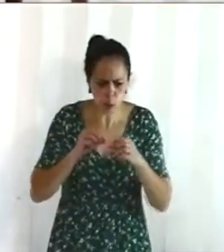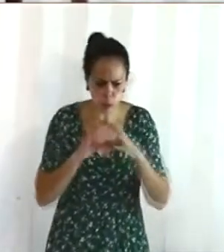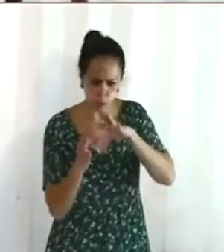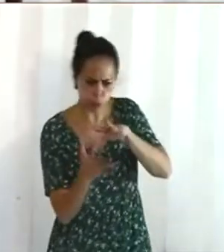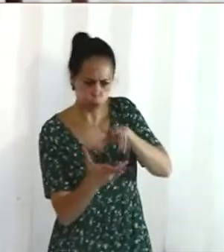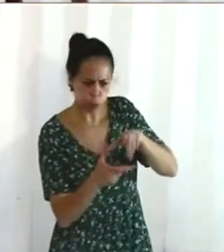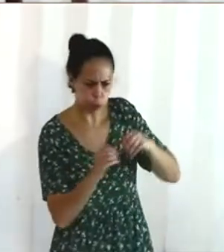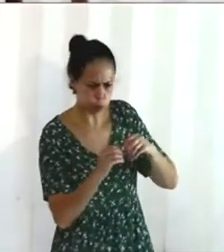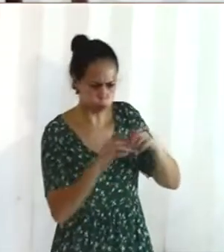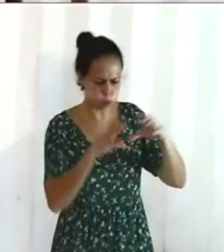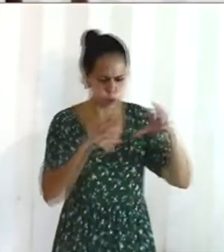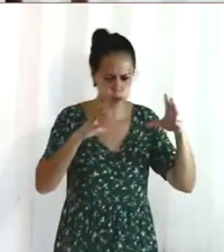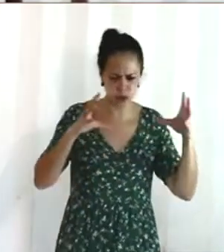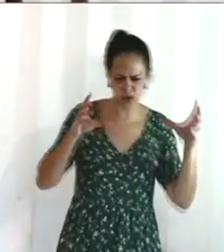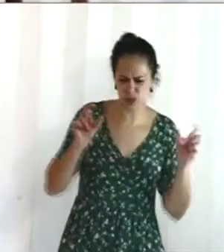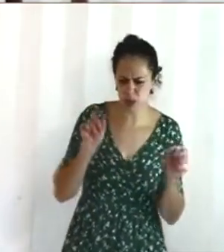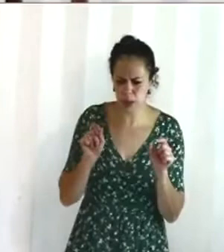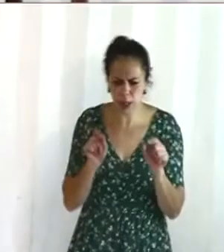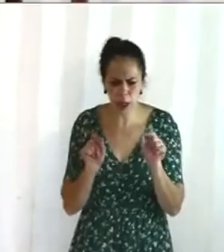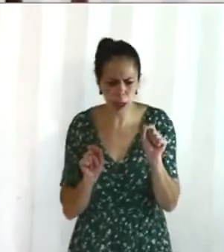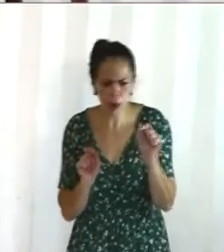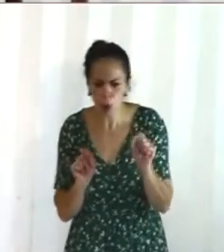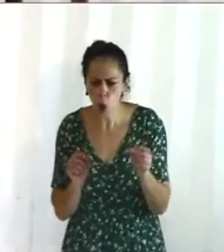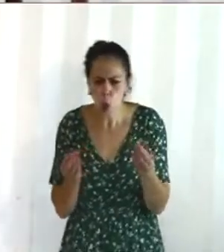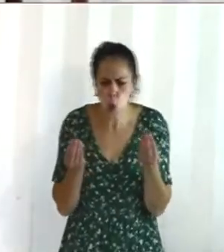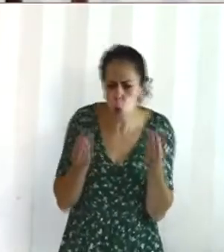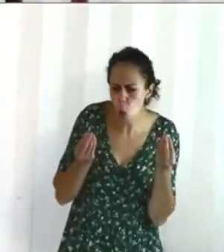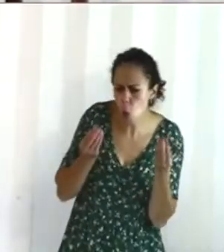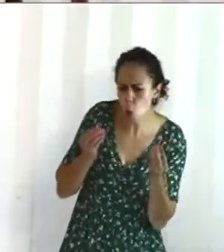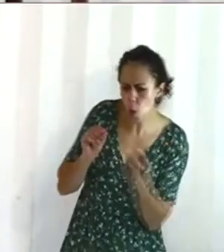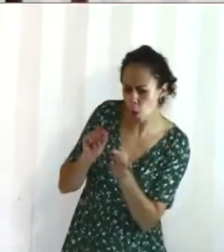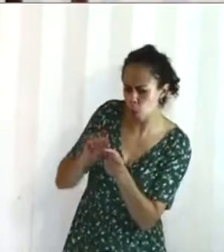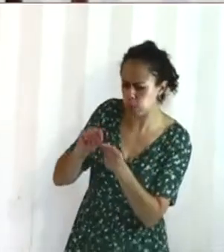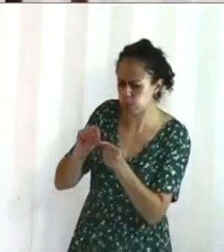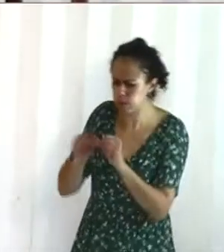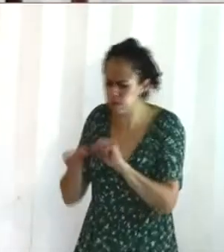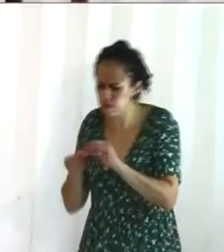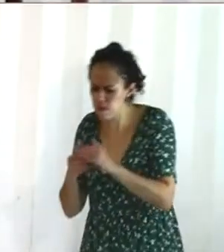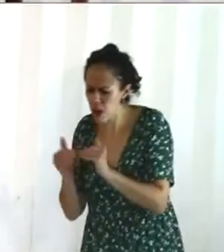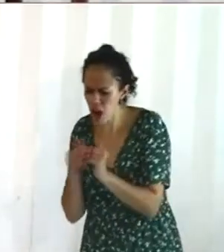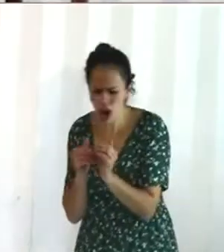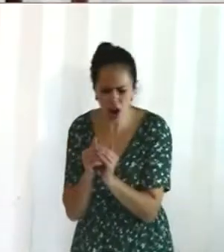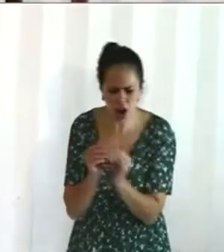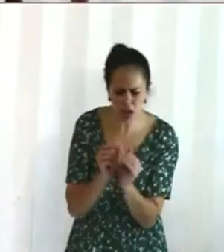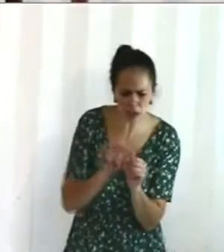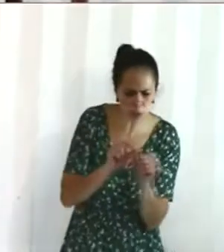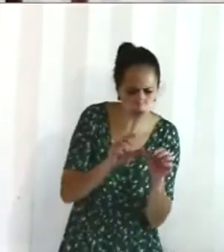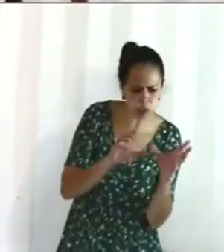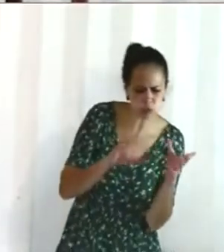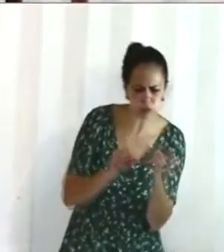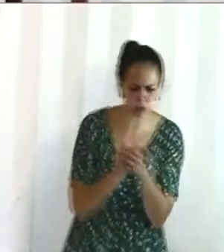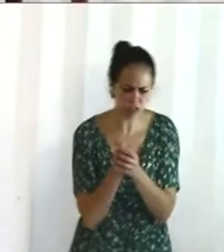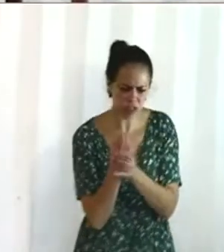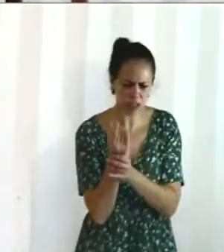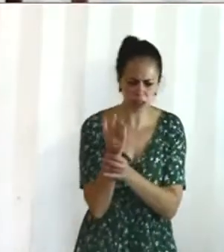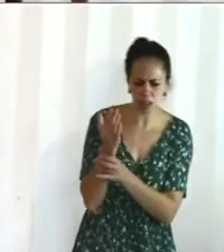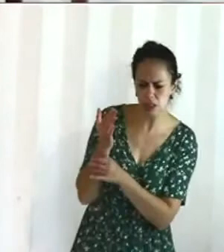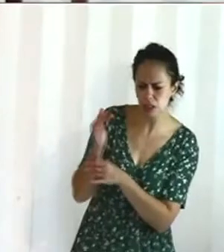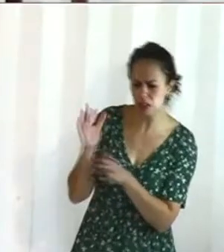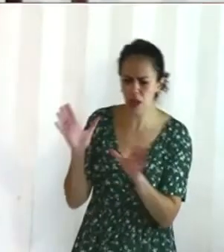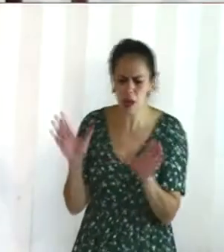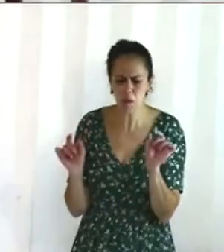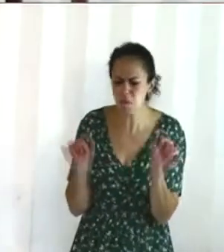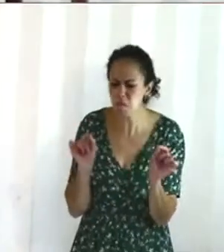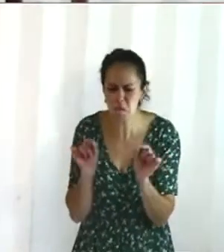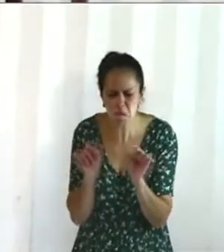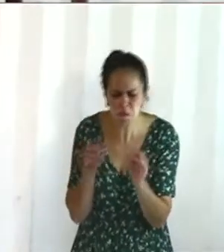vieram depois dele, tentando achar o arqué da realidade. Mas João diz qual é o arqué da realidade. No princípio era o